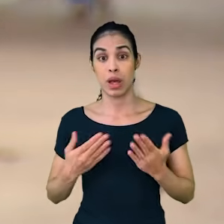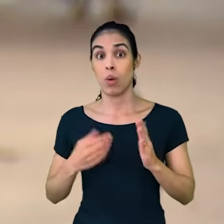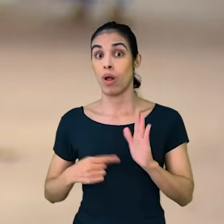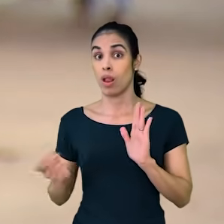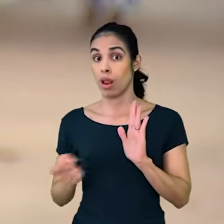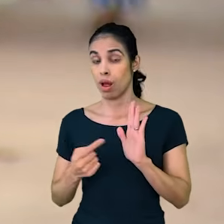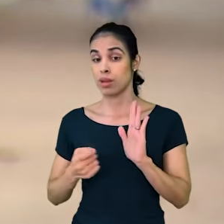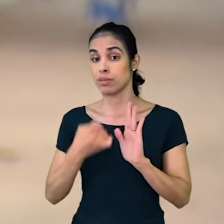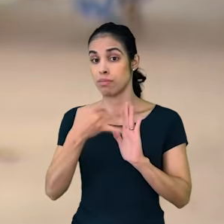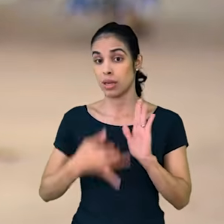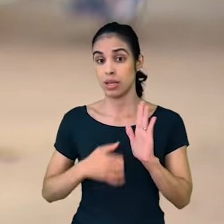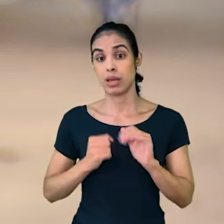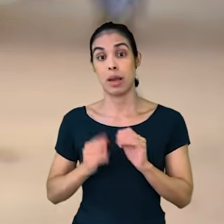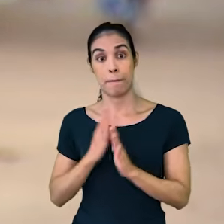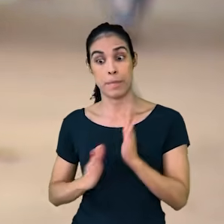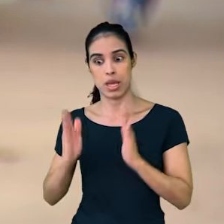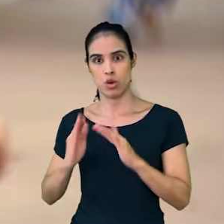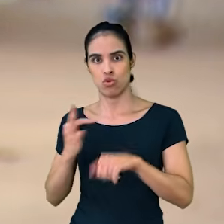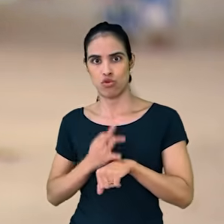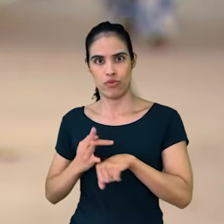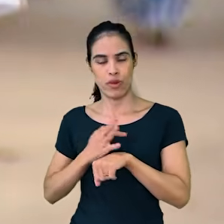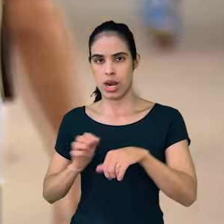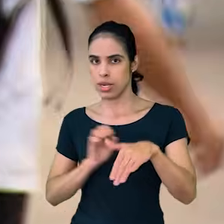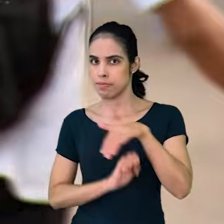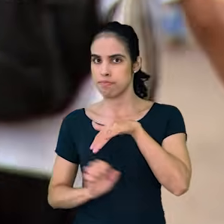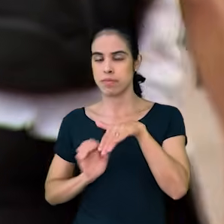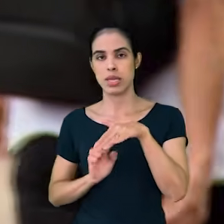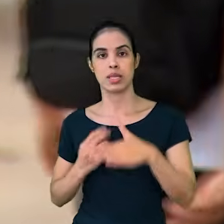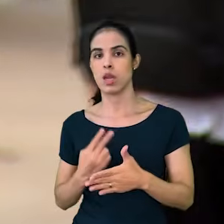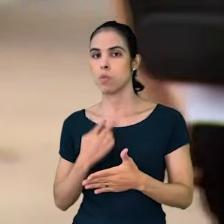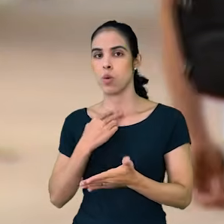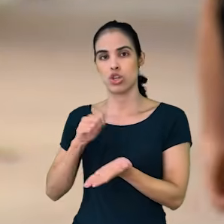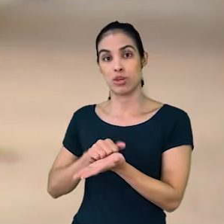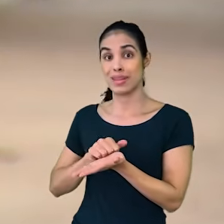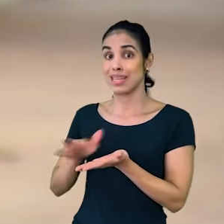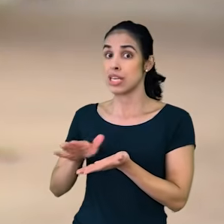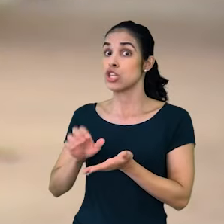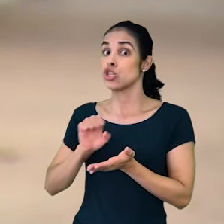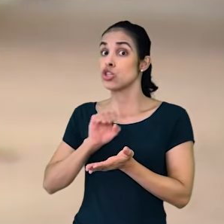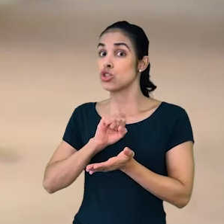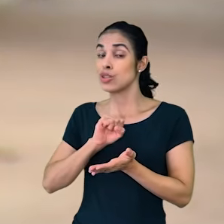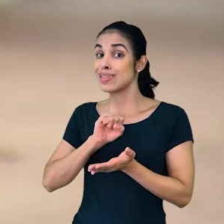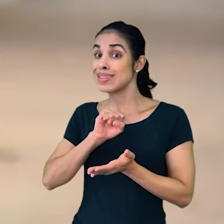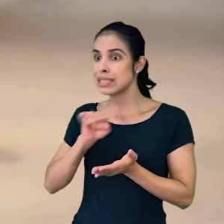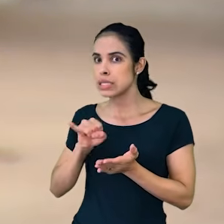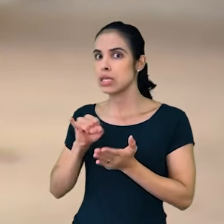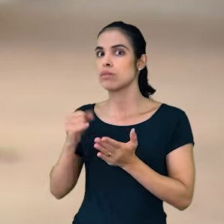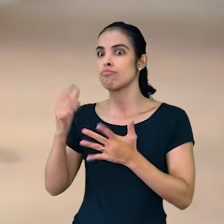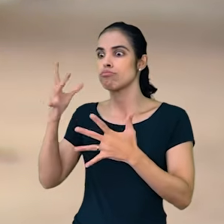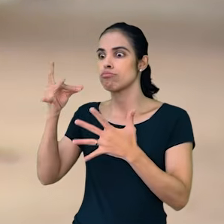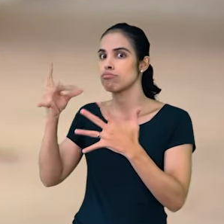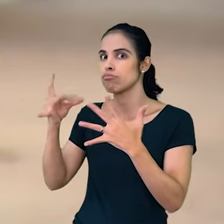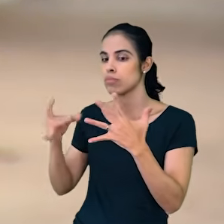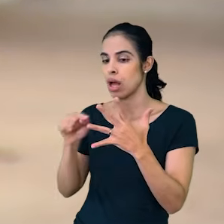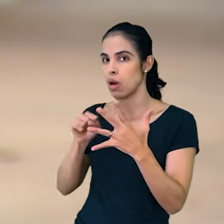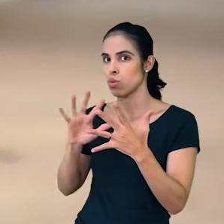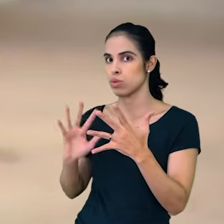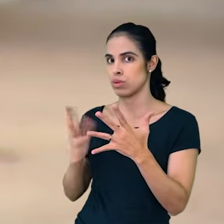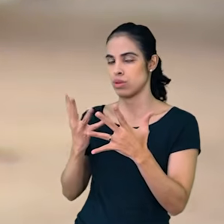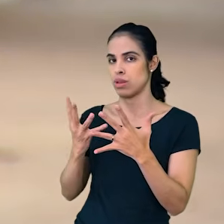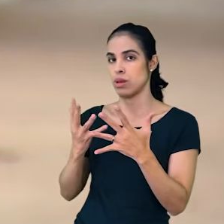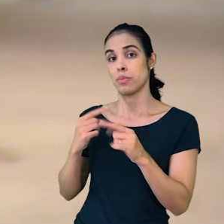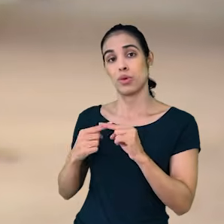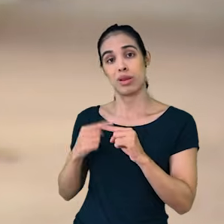que a empresa não pode demitir durante as férias, exceto em situações muito específicas, porque o contrato de trabalho